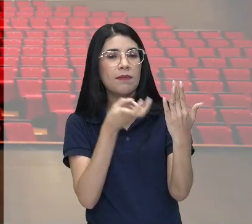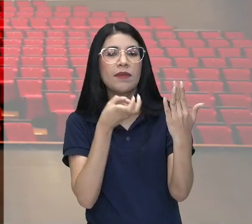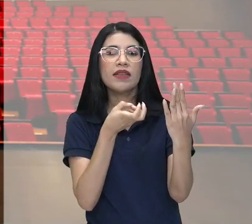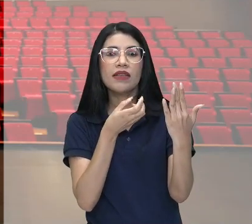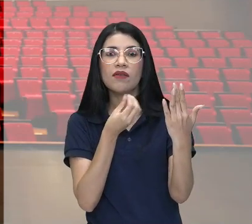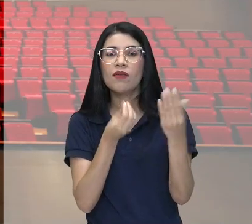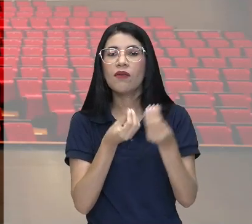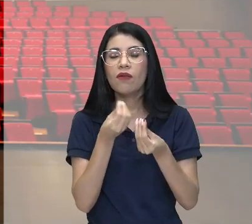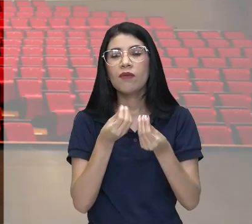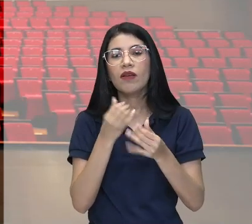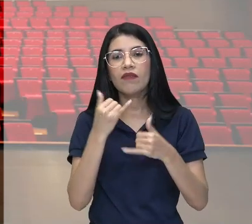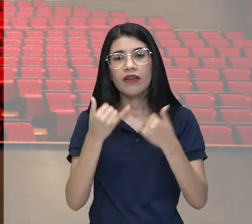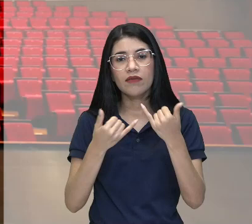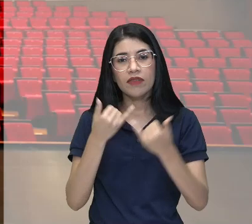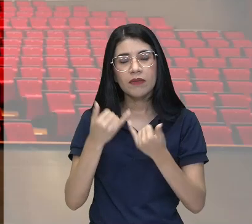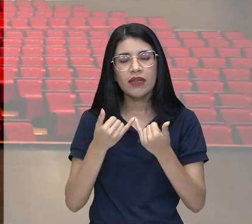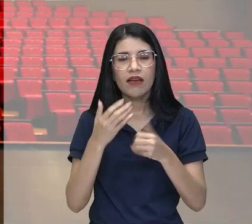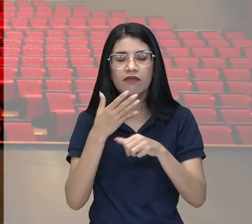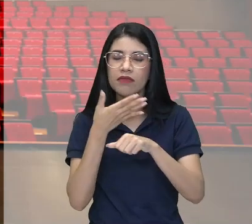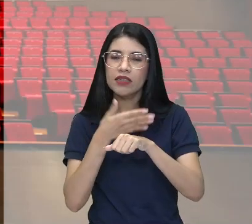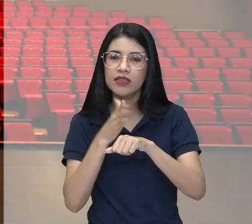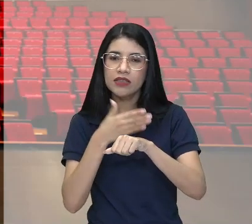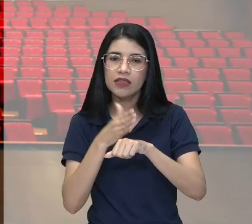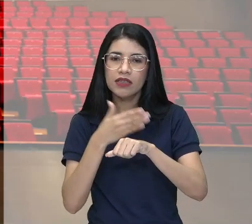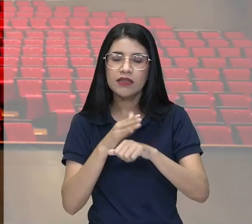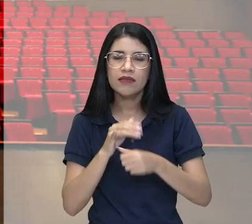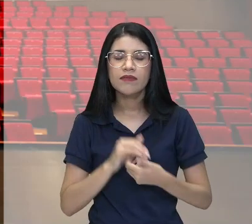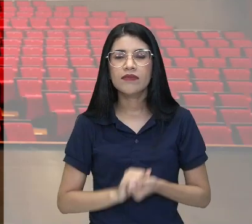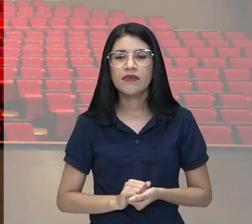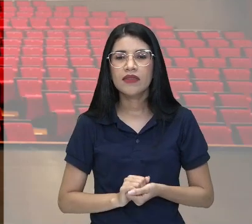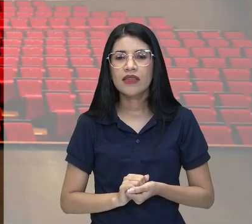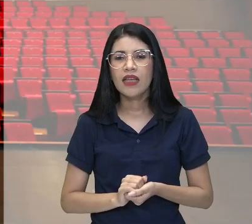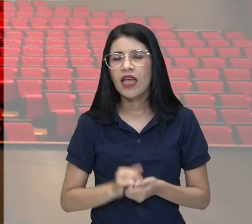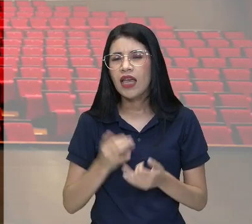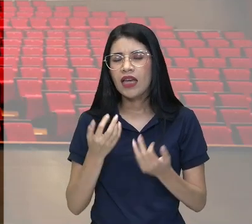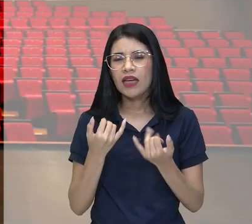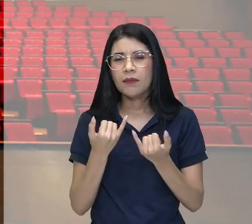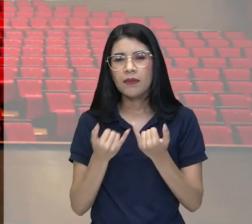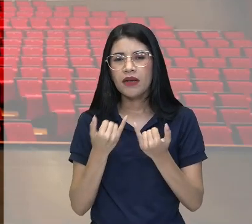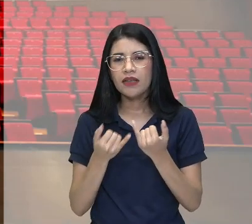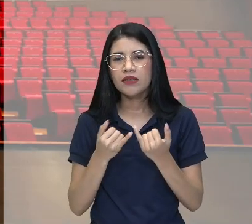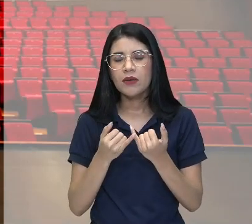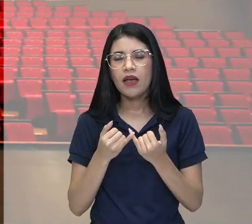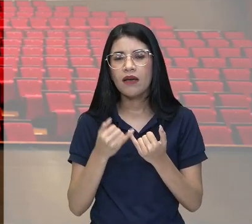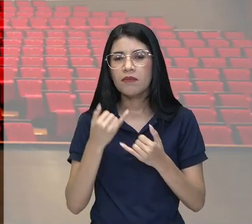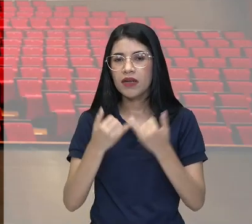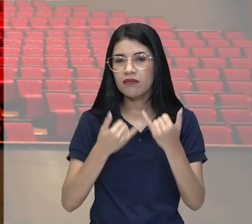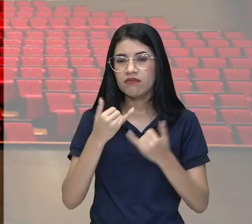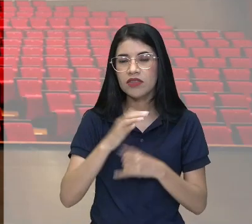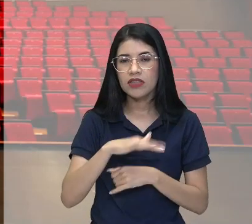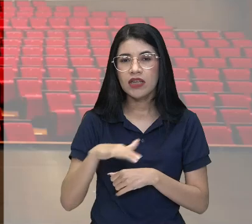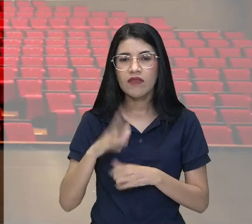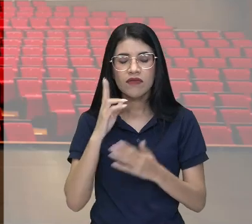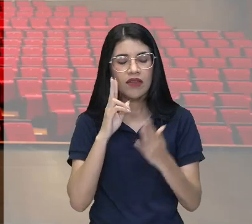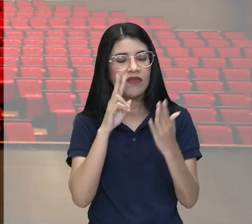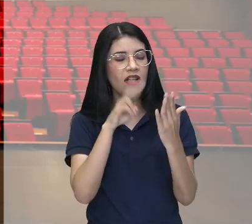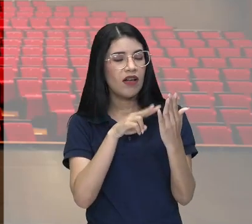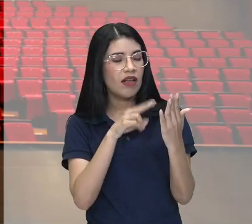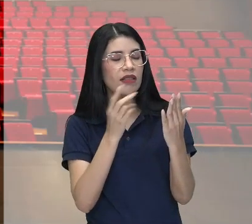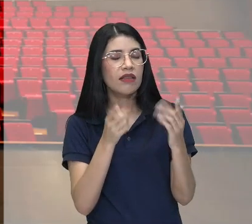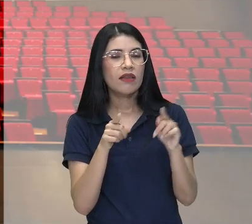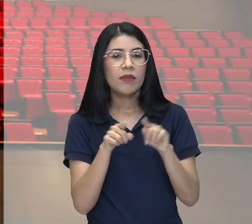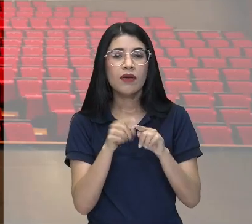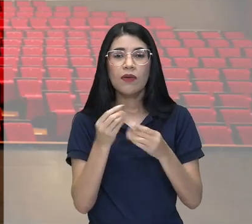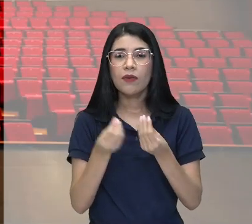brincar, sabe? Sabe aquela brincadeira de criança, olho no olho? Então você vai se olhar e vai ver como é que suas